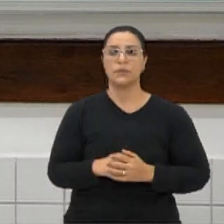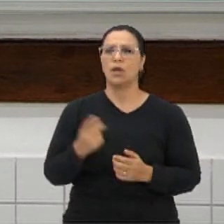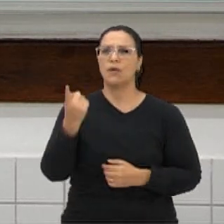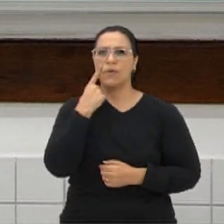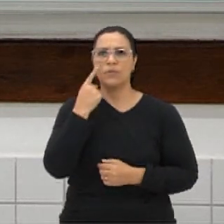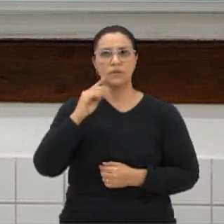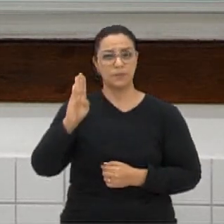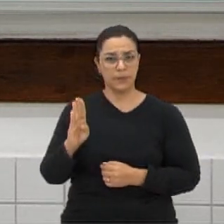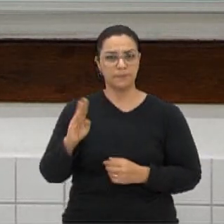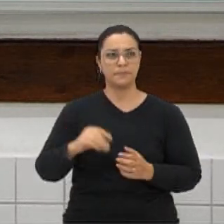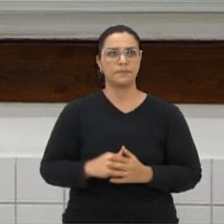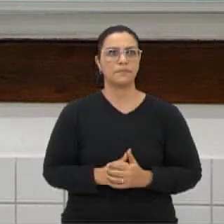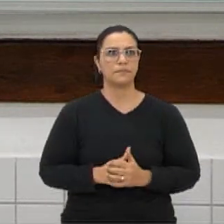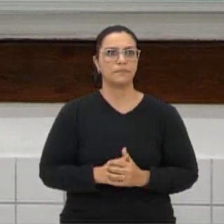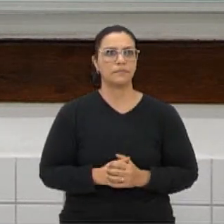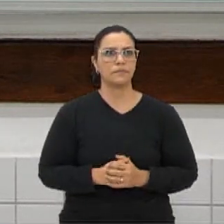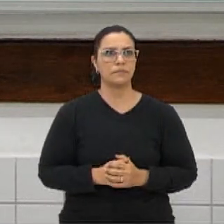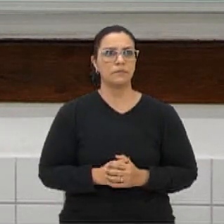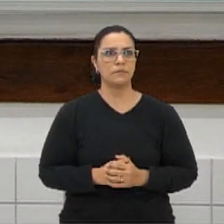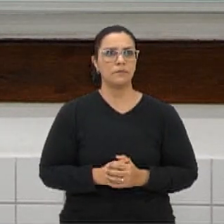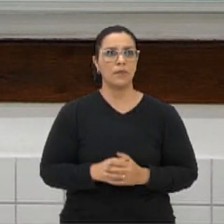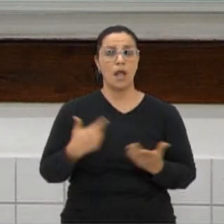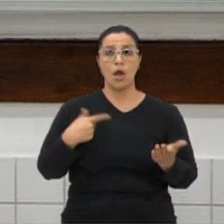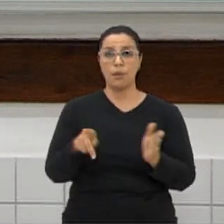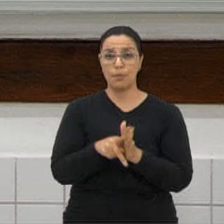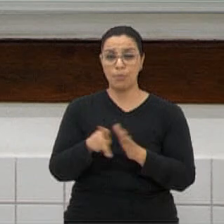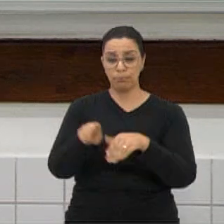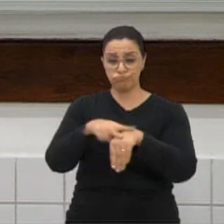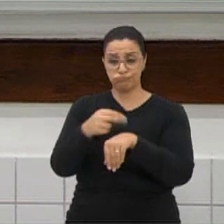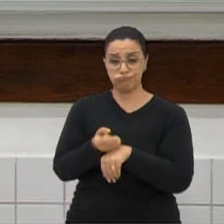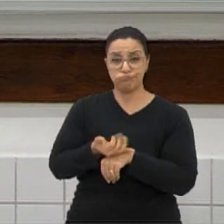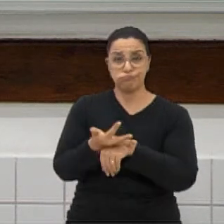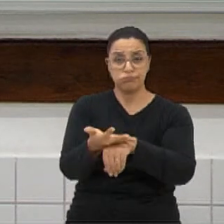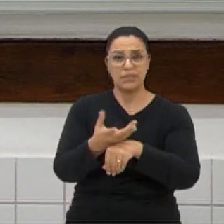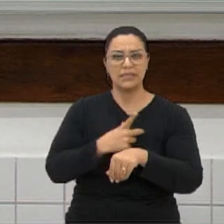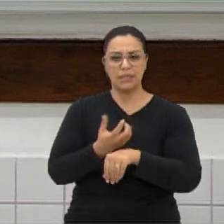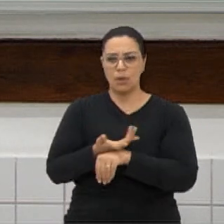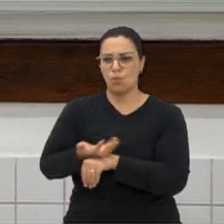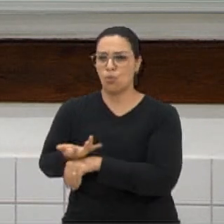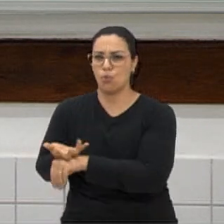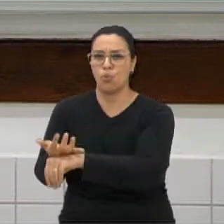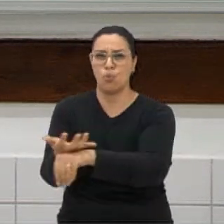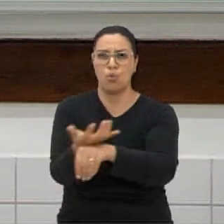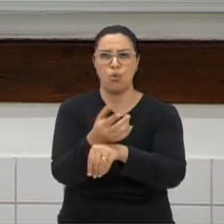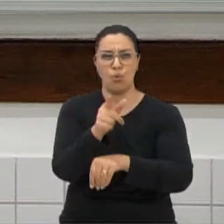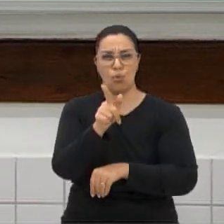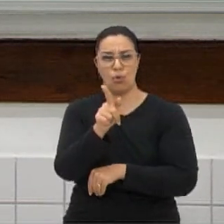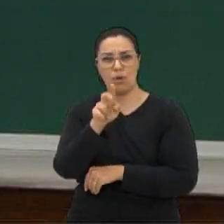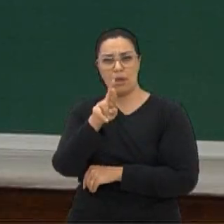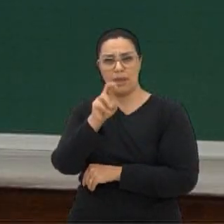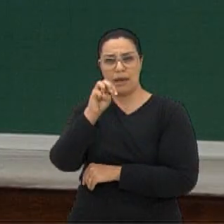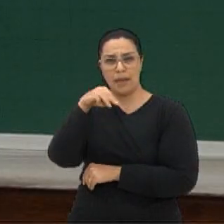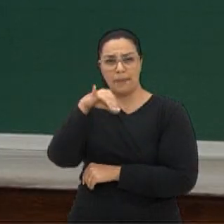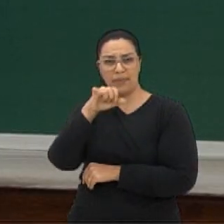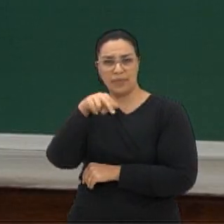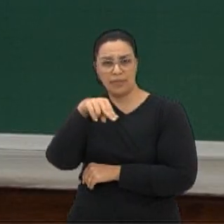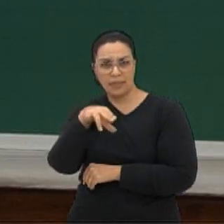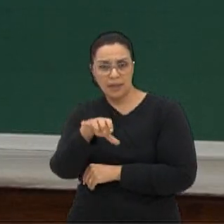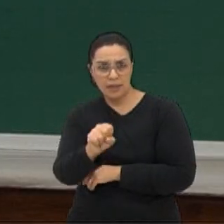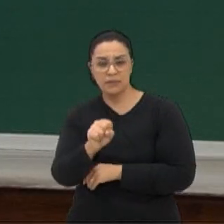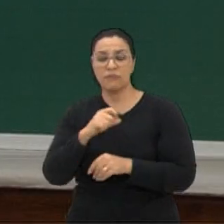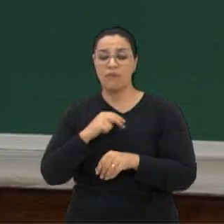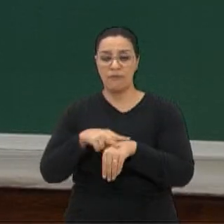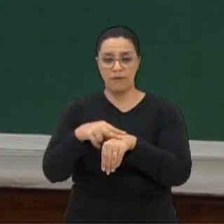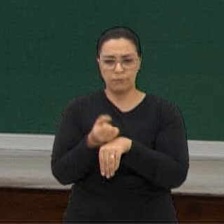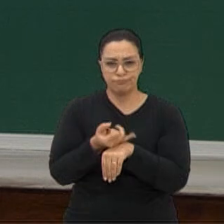Vamos ali para a alternativa B. Os campos são constituídos por uma vegetação composta por gramíneas. Tá, então a gente está falando da vegetação